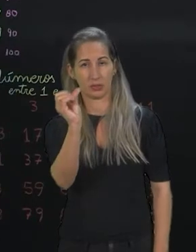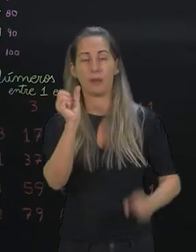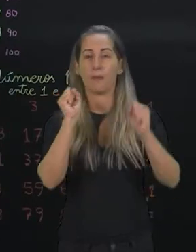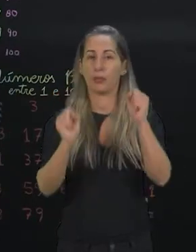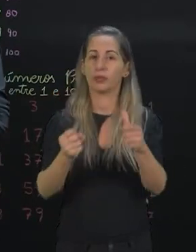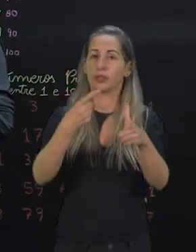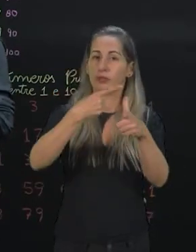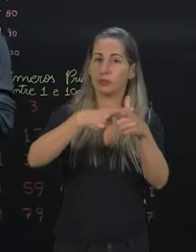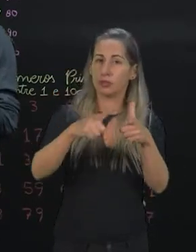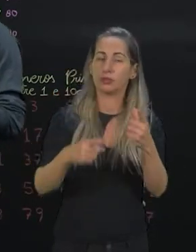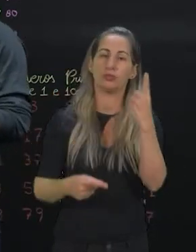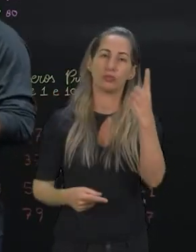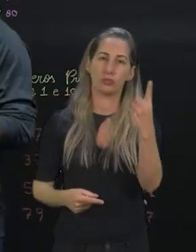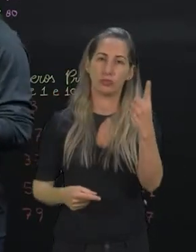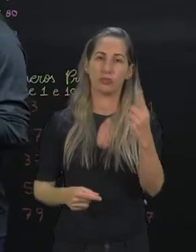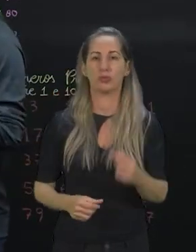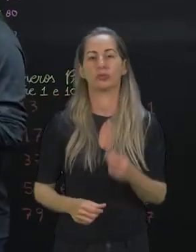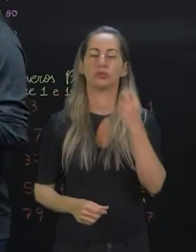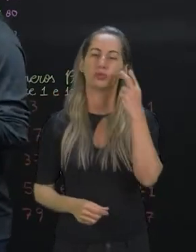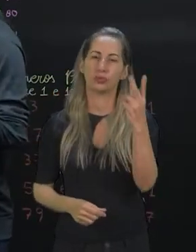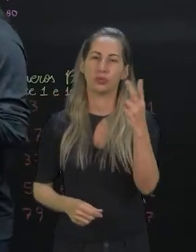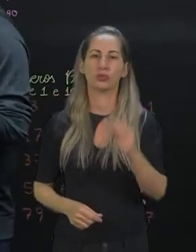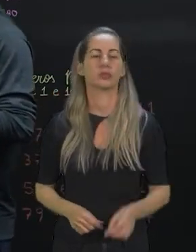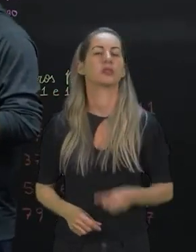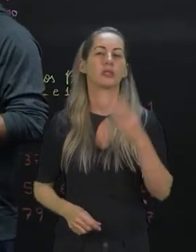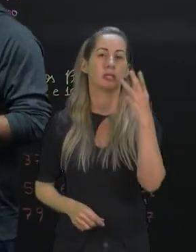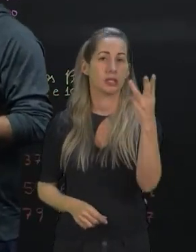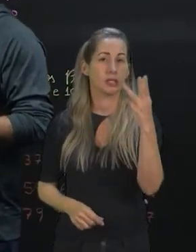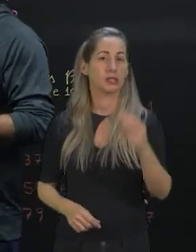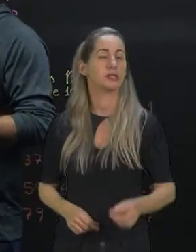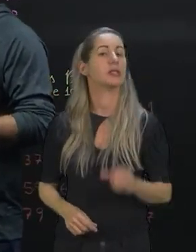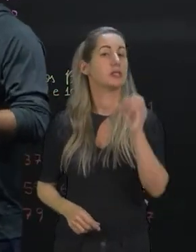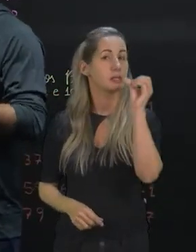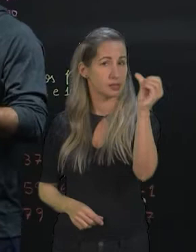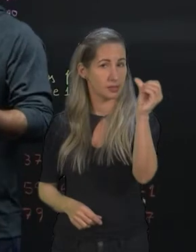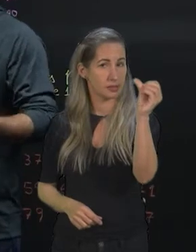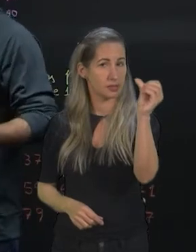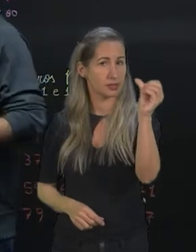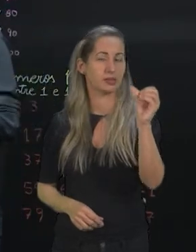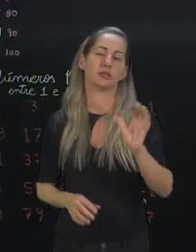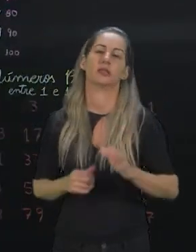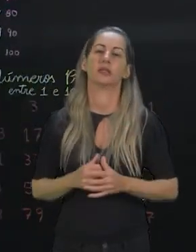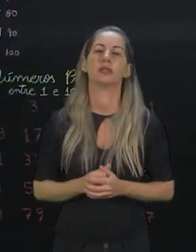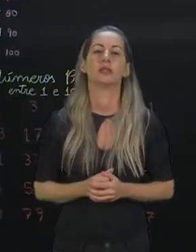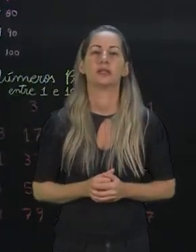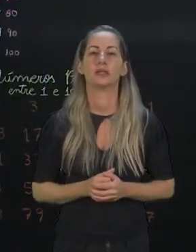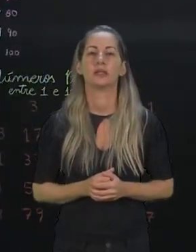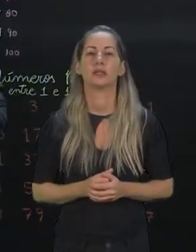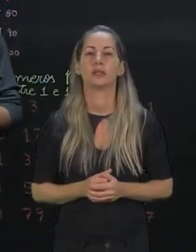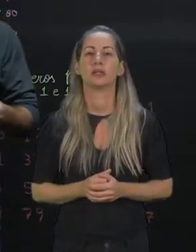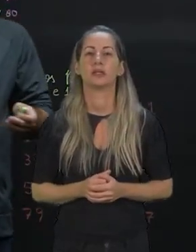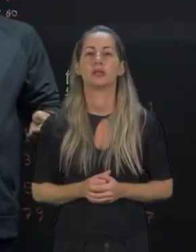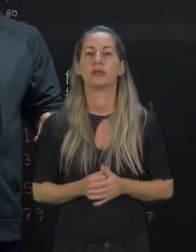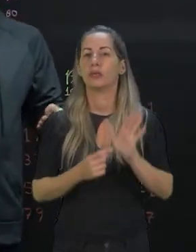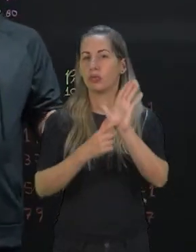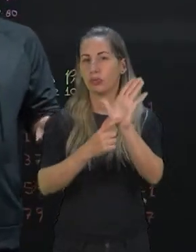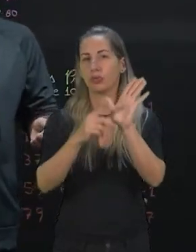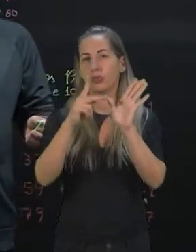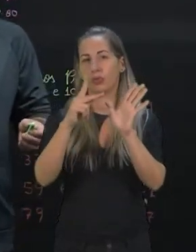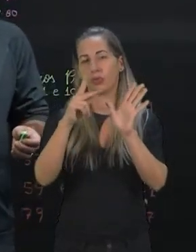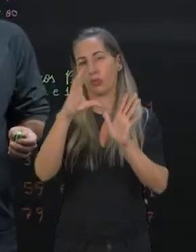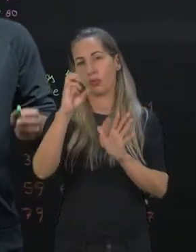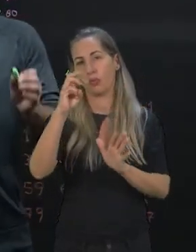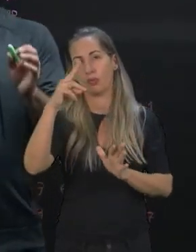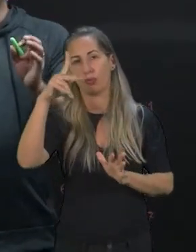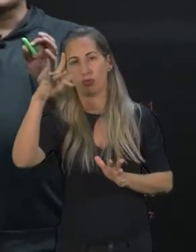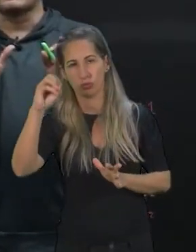poder ser dividido por 1, por 2, por 3 e por 6, tá? Automaticamente o torna um número